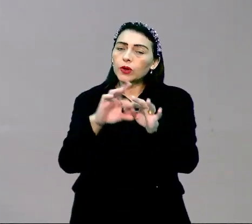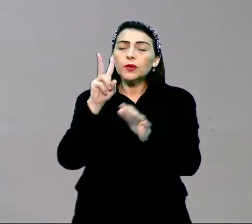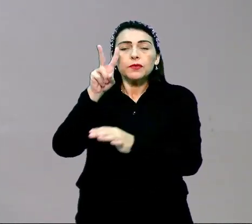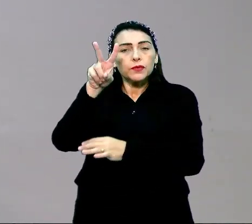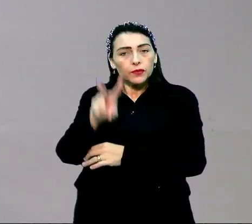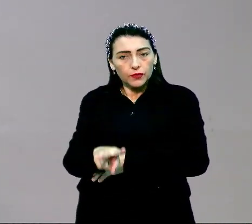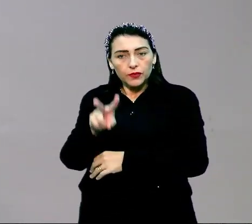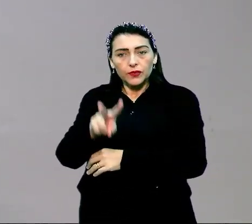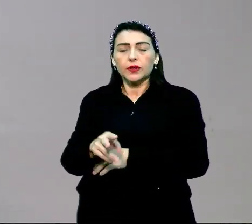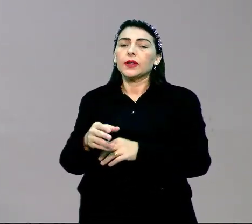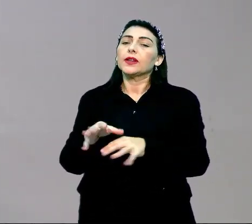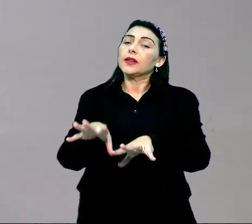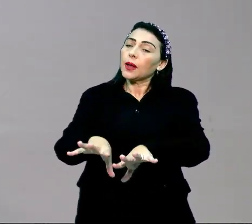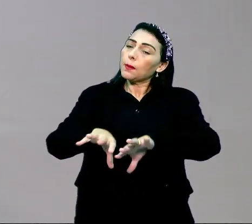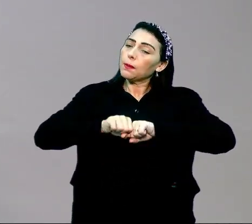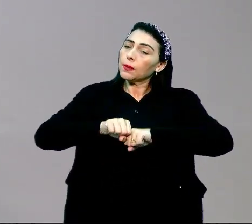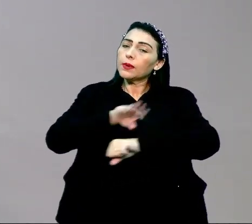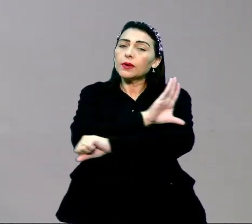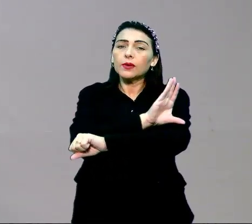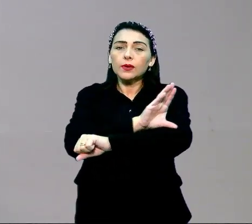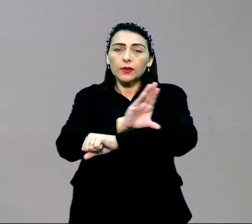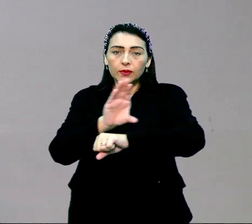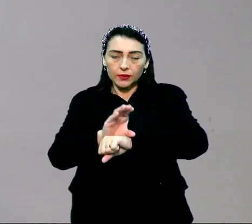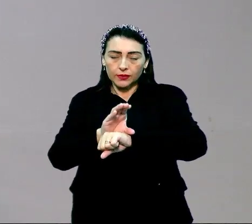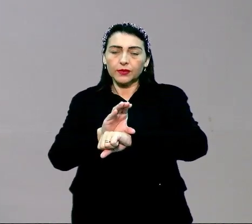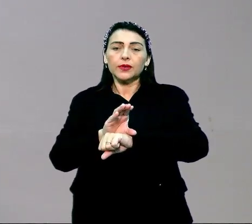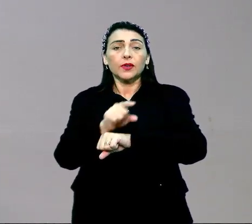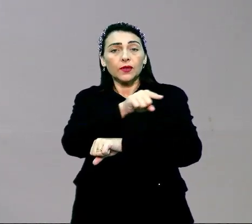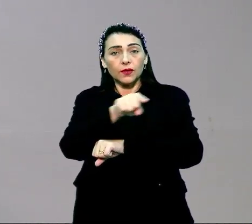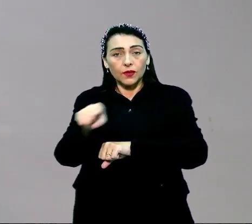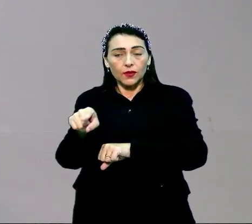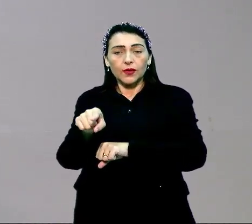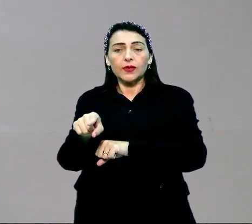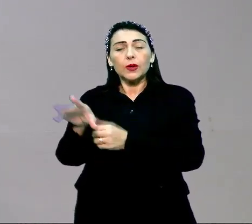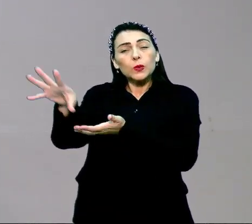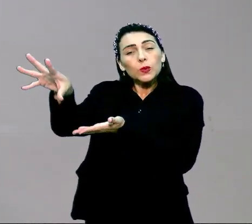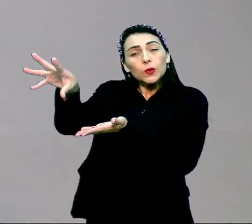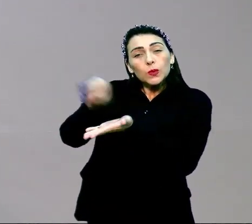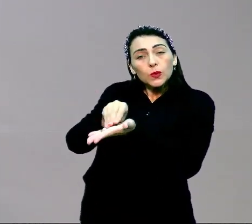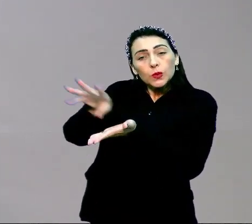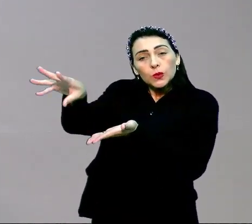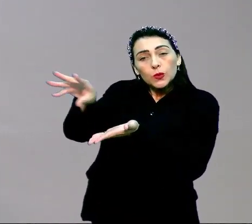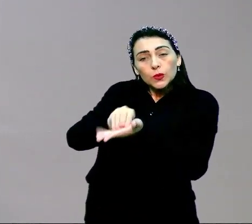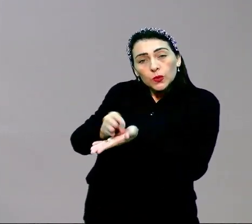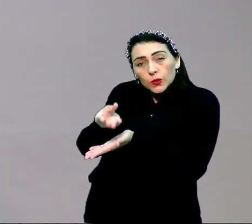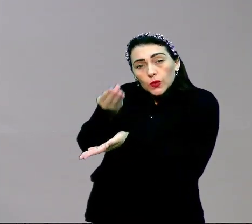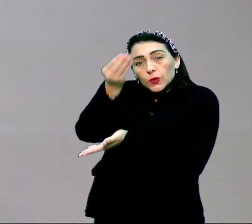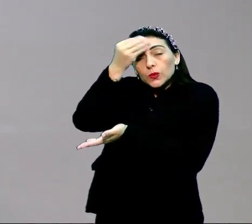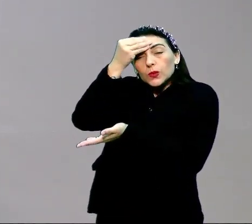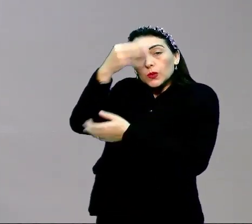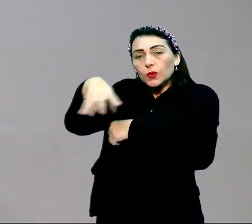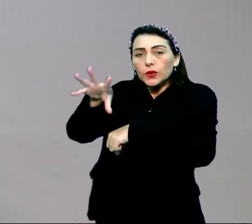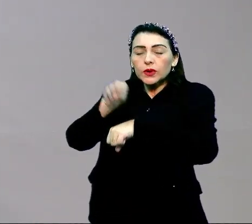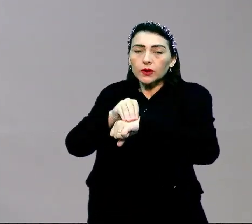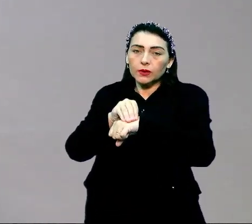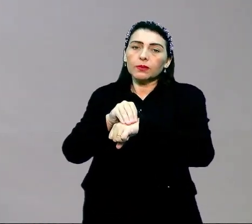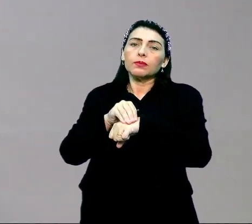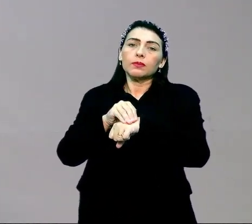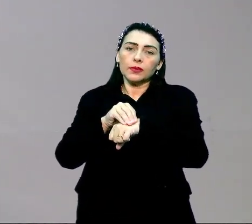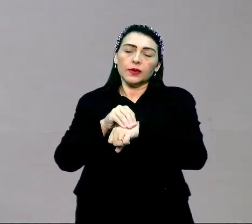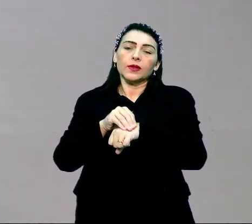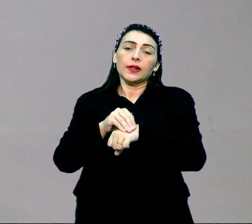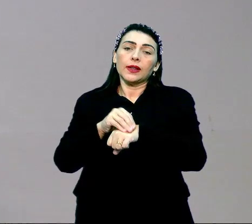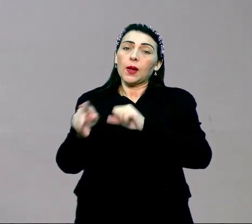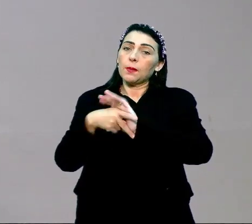esse aspecto da apropriação cultural, que é esse direcionamento em que você passa a absorver determinado conhecimento que não necessariamente